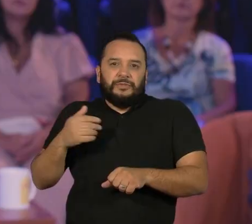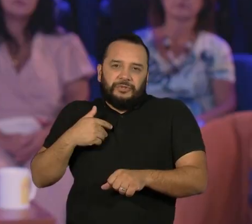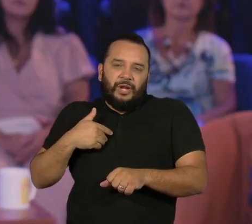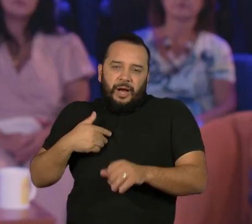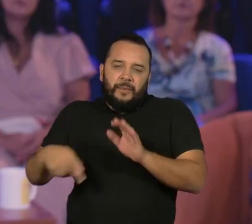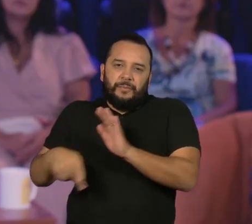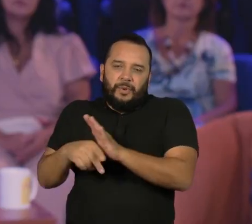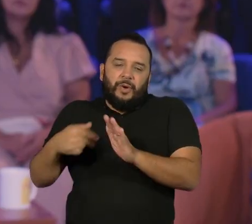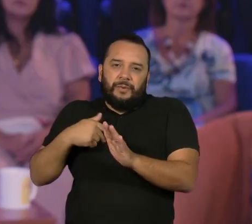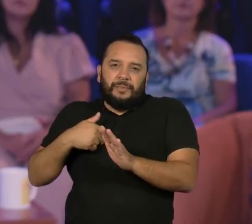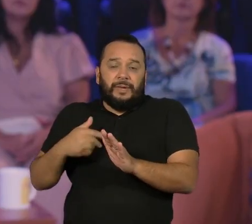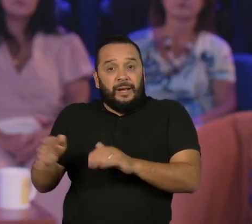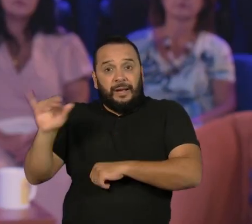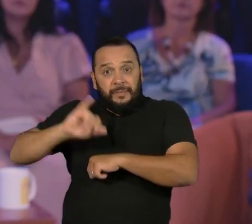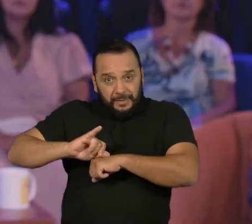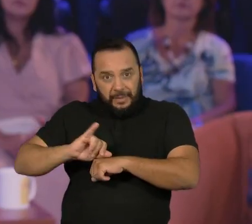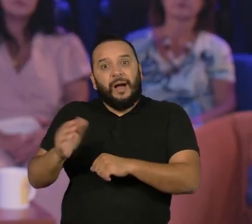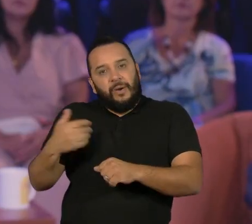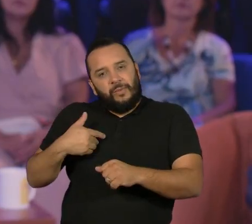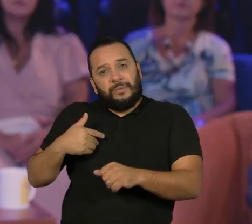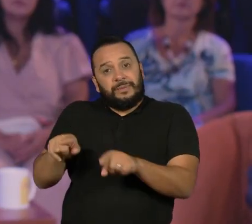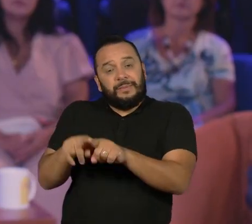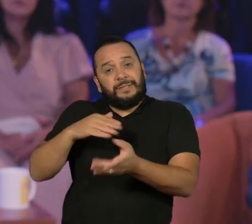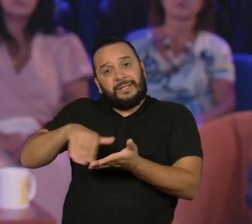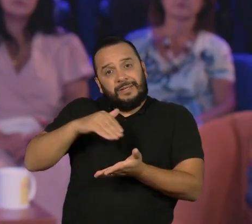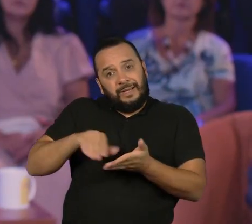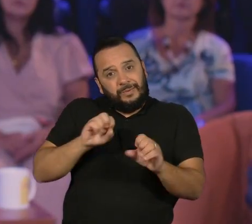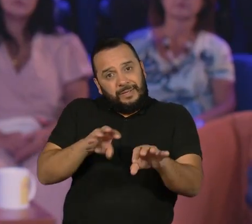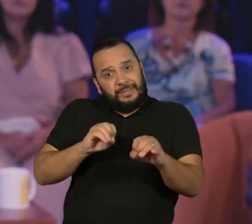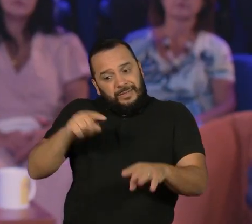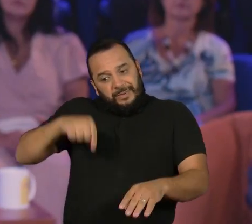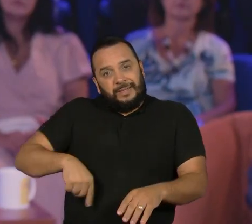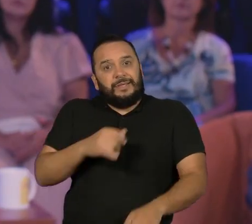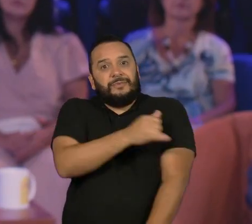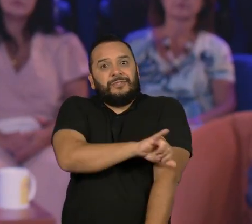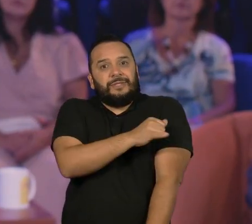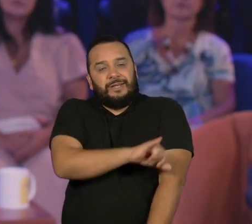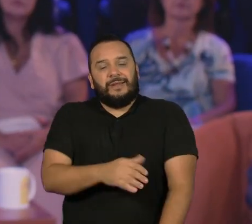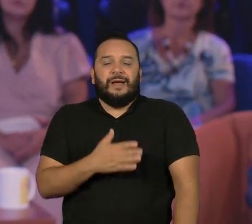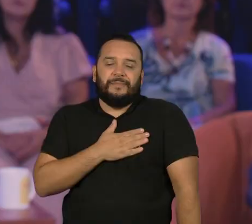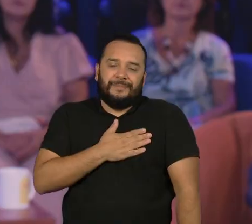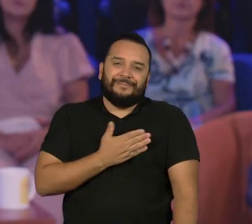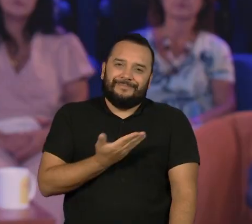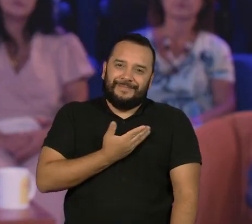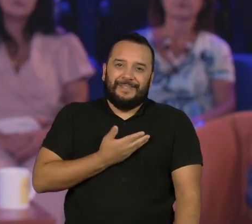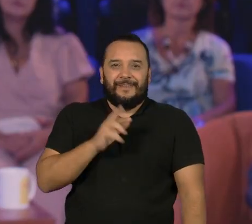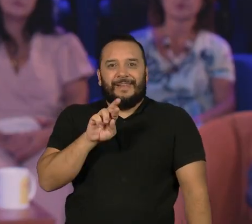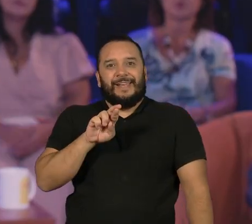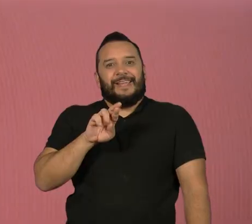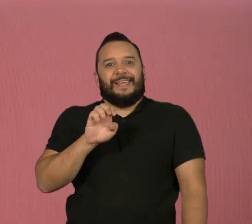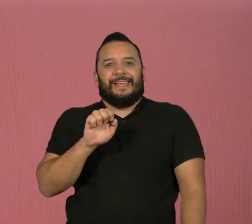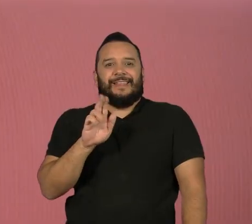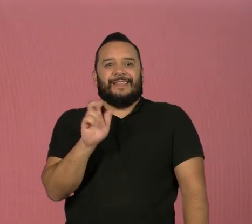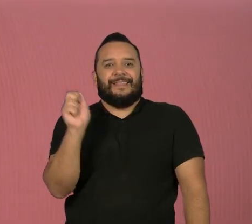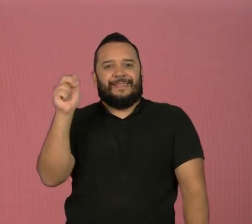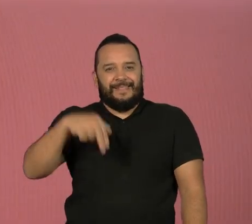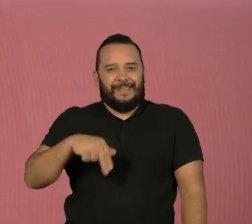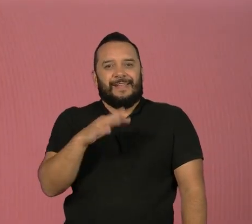Educação da maravilhosa cidade do Rio de Janeiro. Seja bem-vindo, meu amado amigo Renan Ferreirinha.